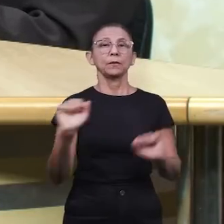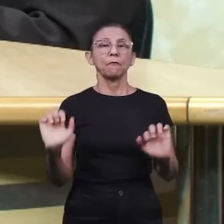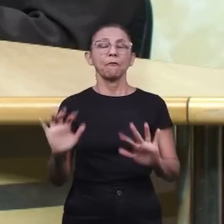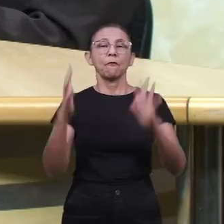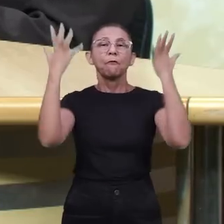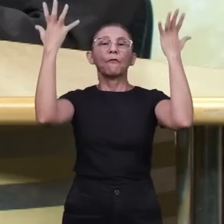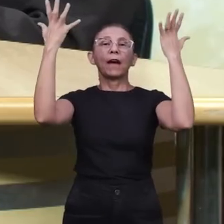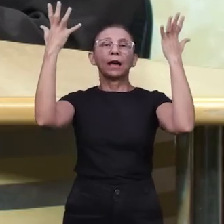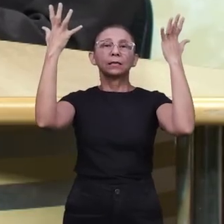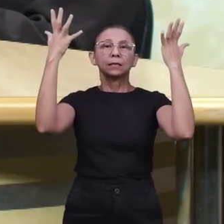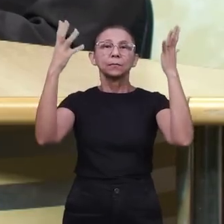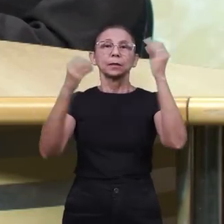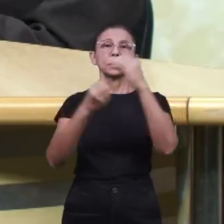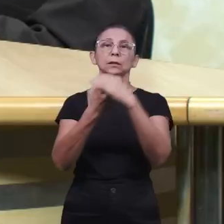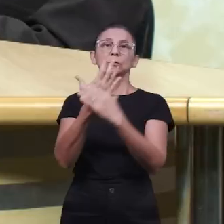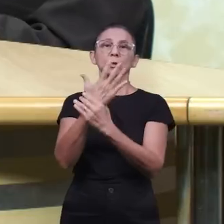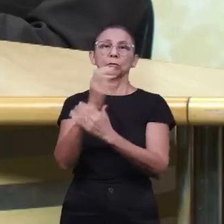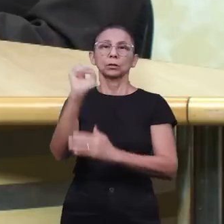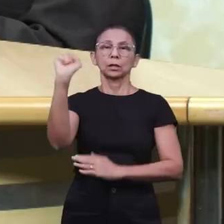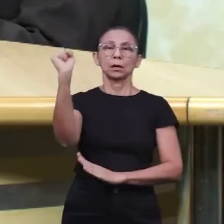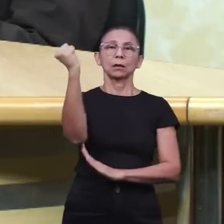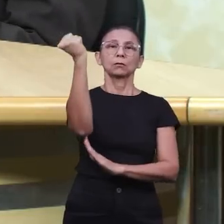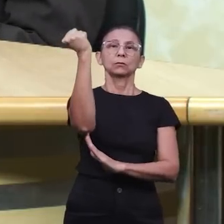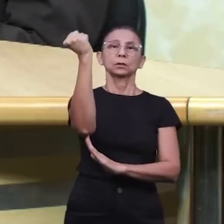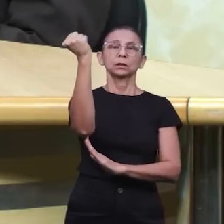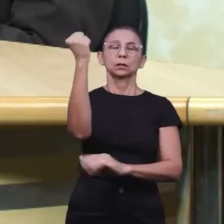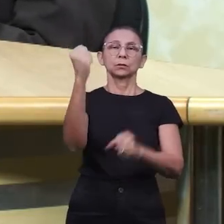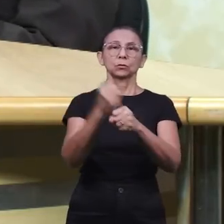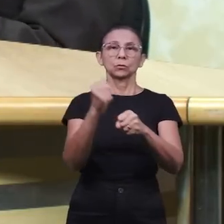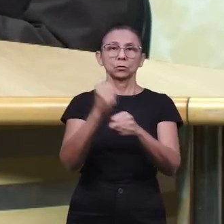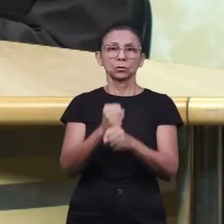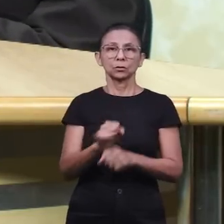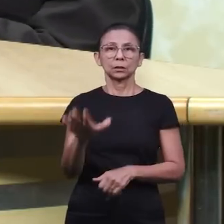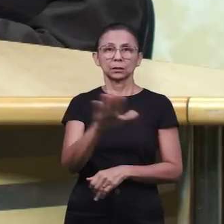consagração da estátua que ele tinha levantado no campo de Dura.